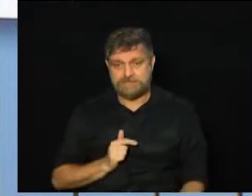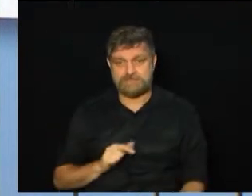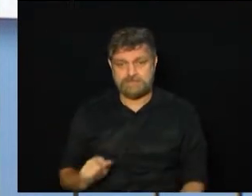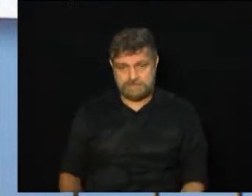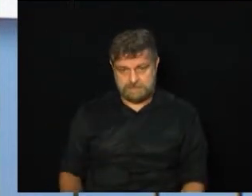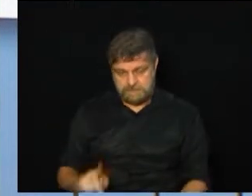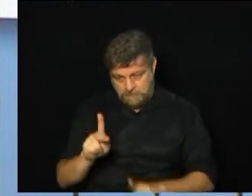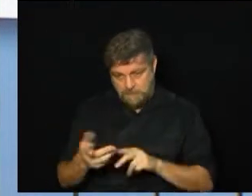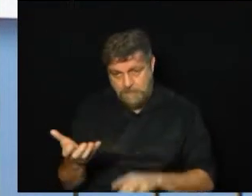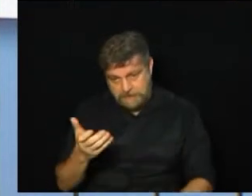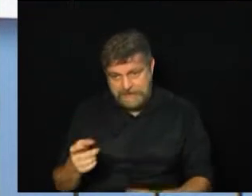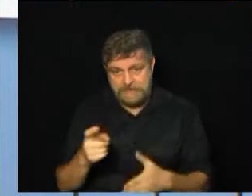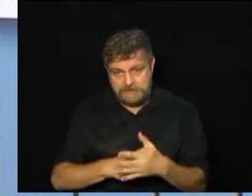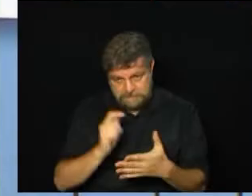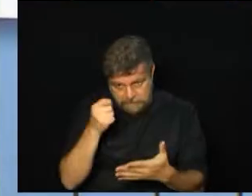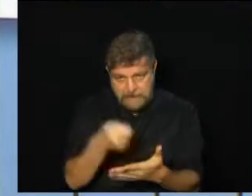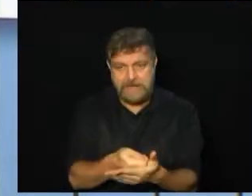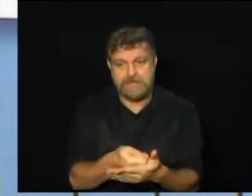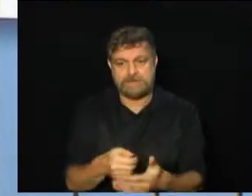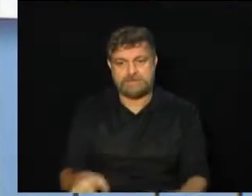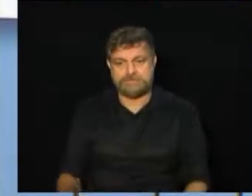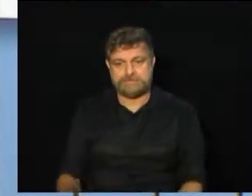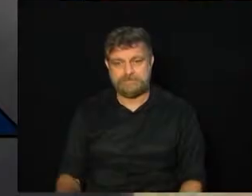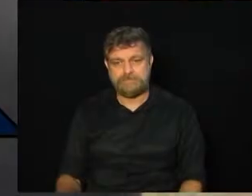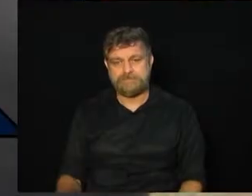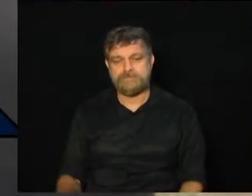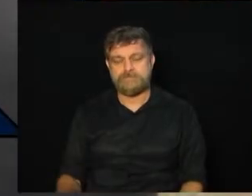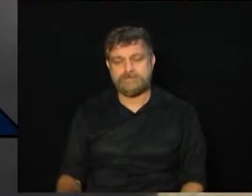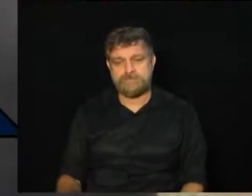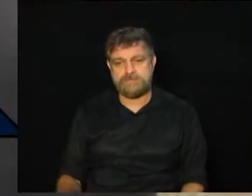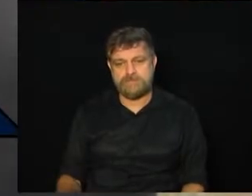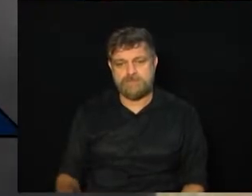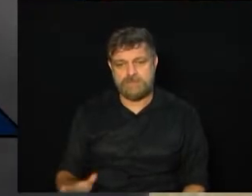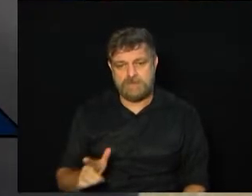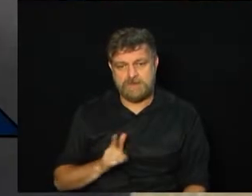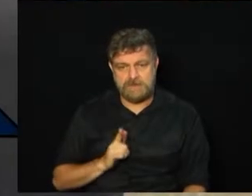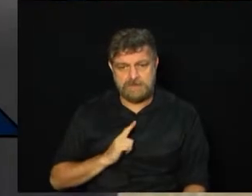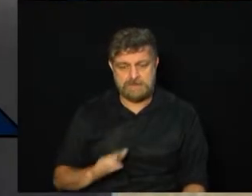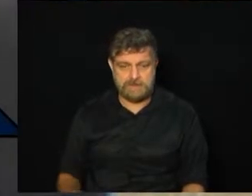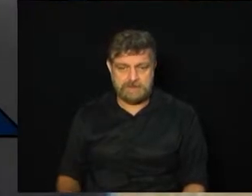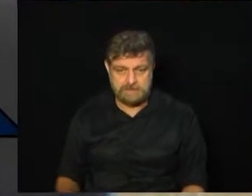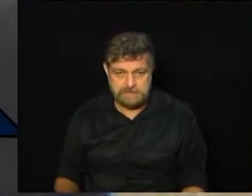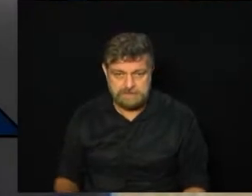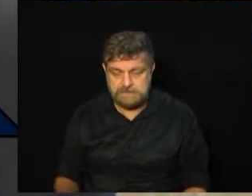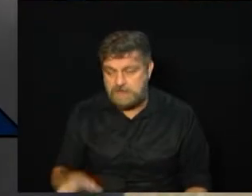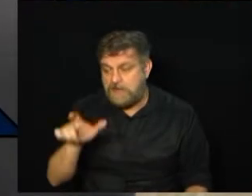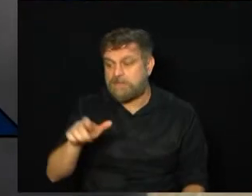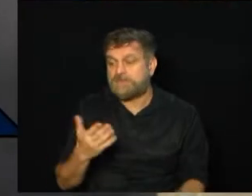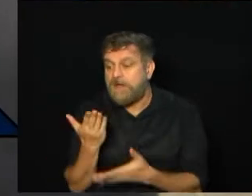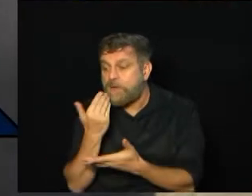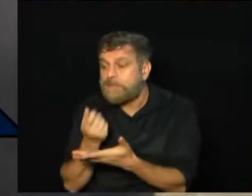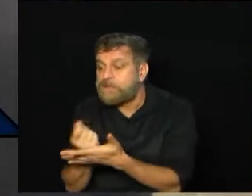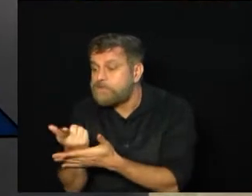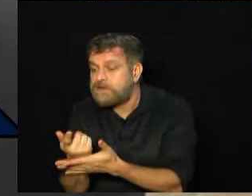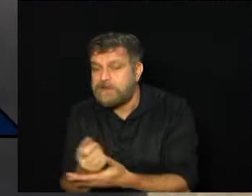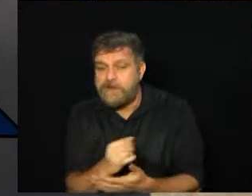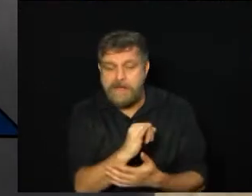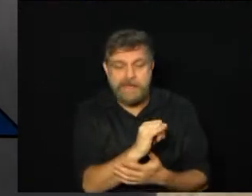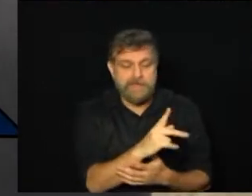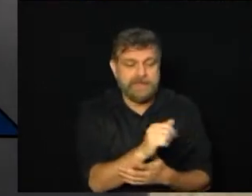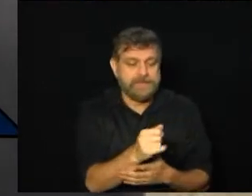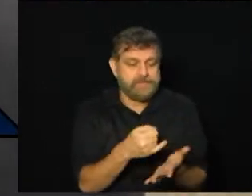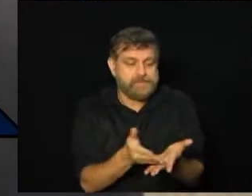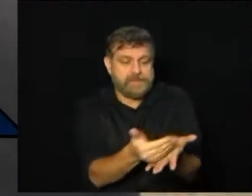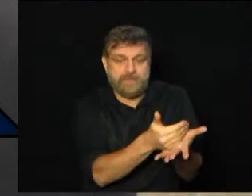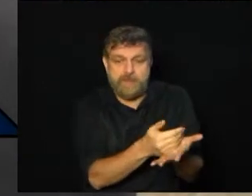deles quer quitar as dívidas. Ela põe comida na mesa ou ela deixa de pagar o IPTU? Ela deixa de pagar o IPTU, porque